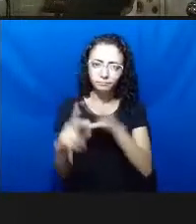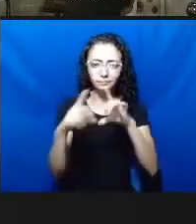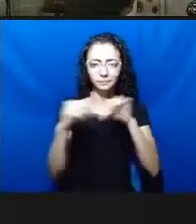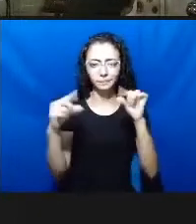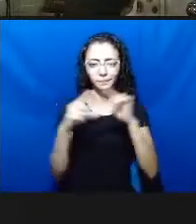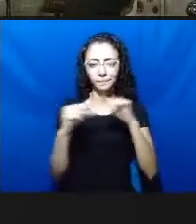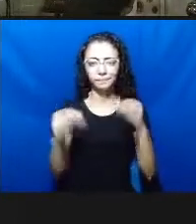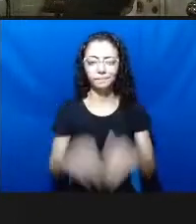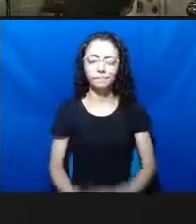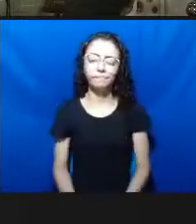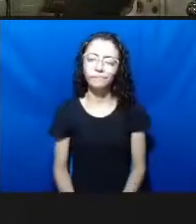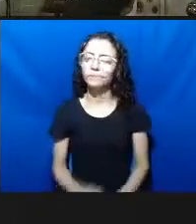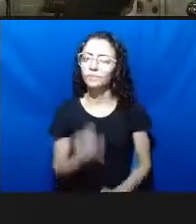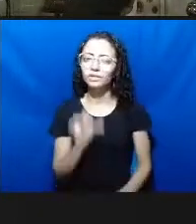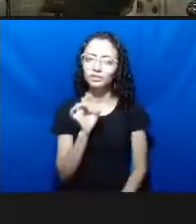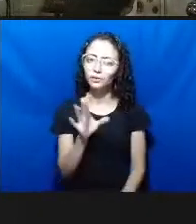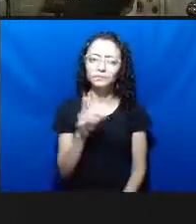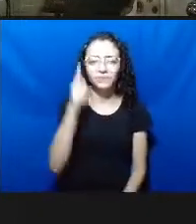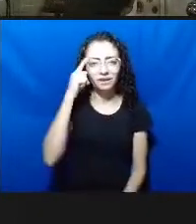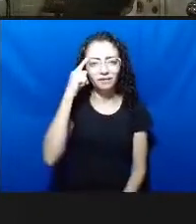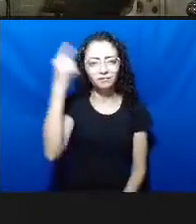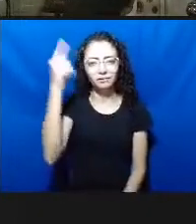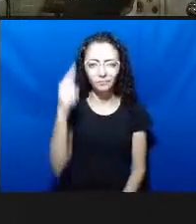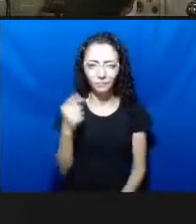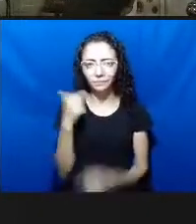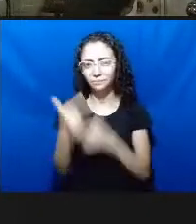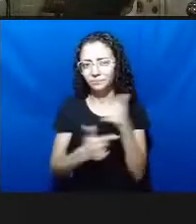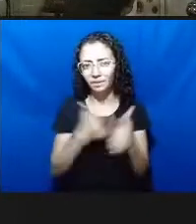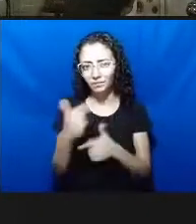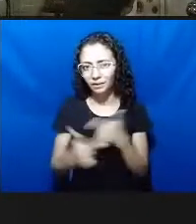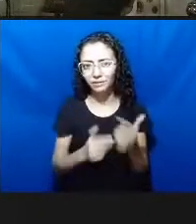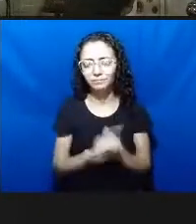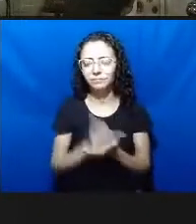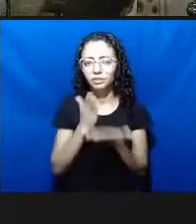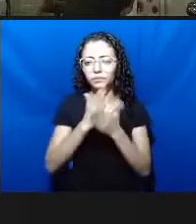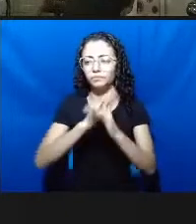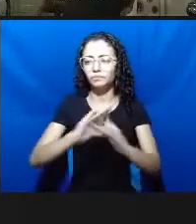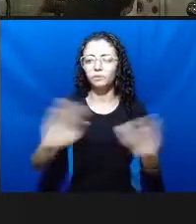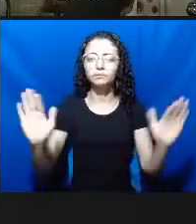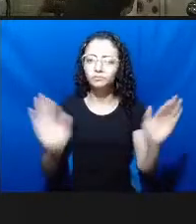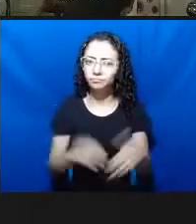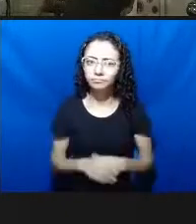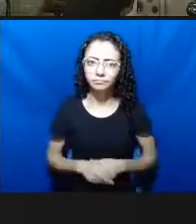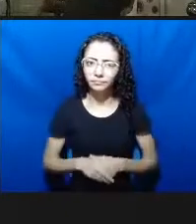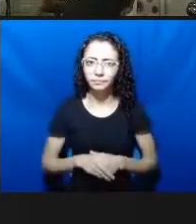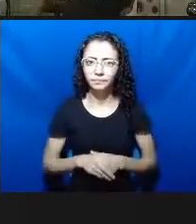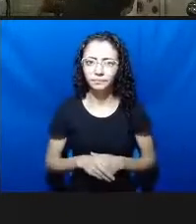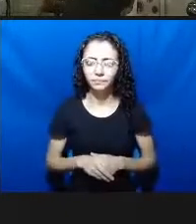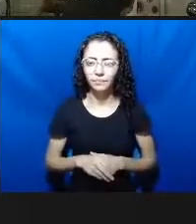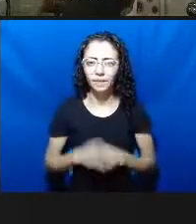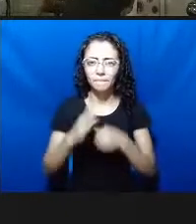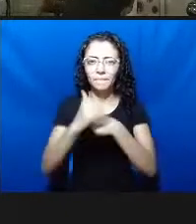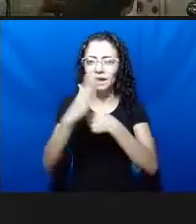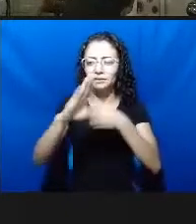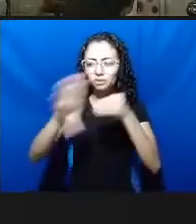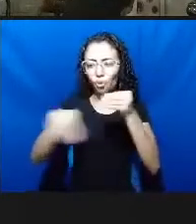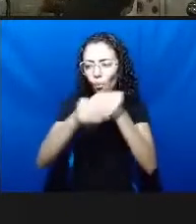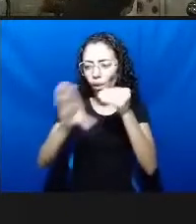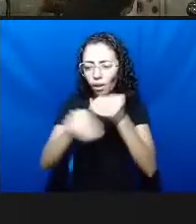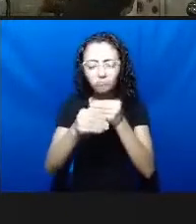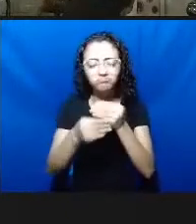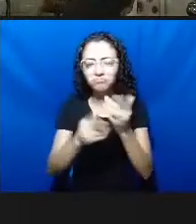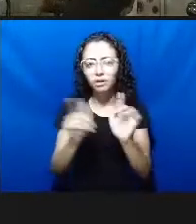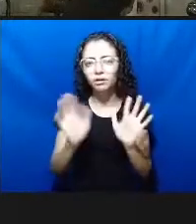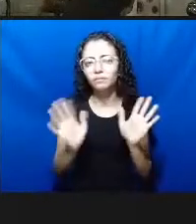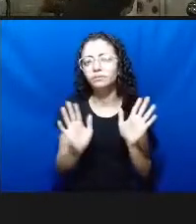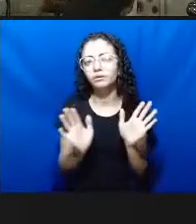Foi esse o trabalho, essa ideia de... E nada sobra do trabalho, né? Porque eu acho que essa é a presença da poesia,